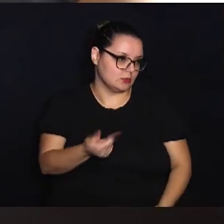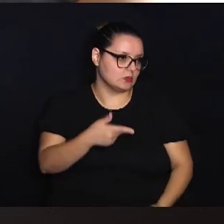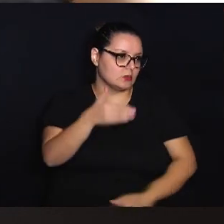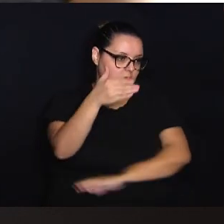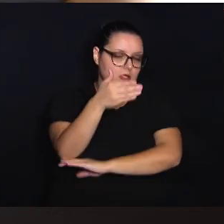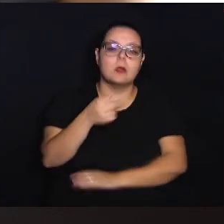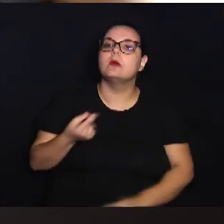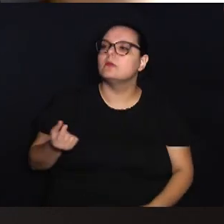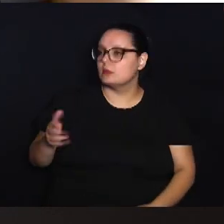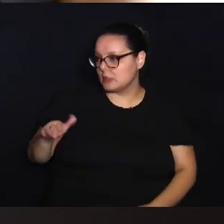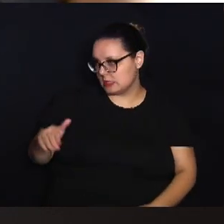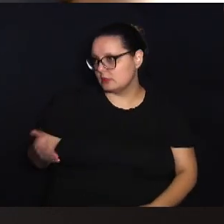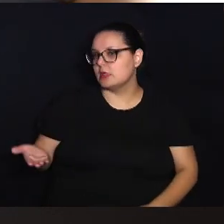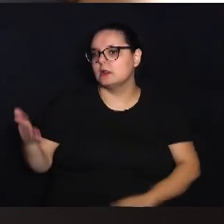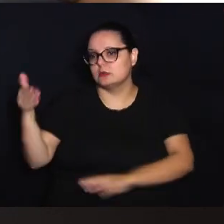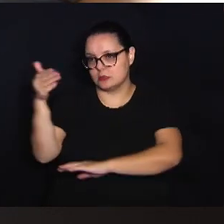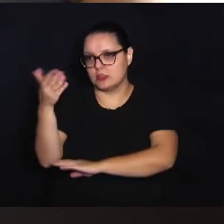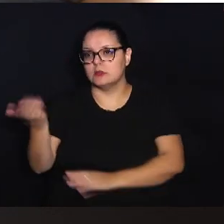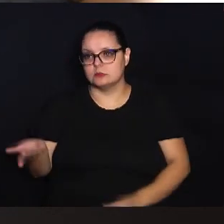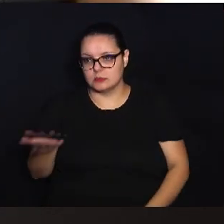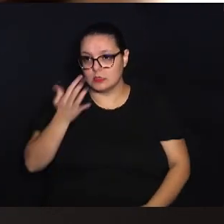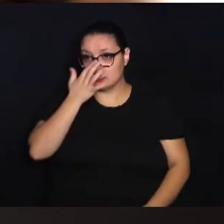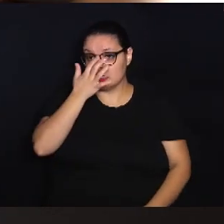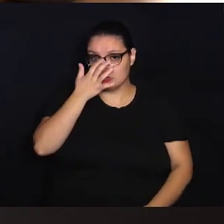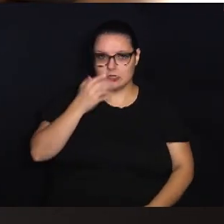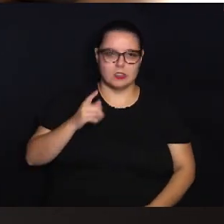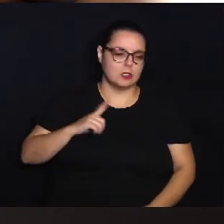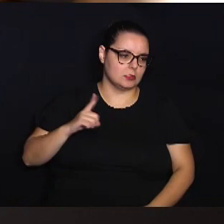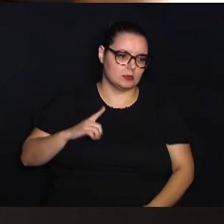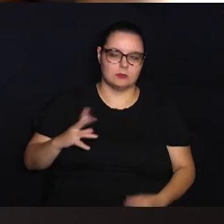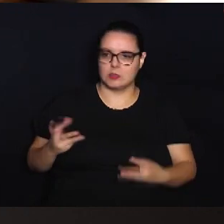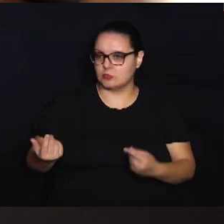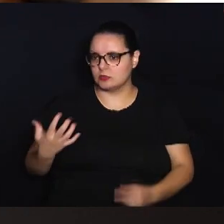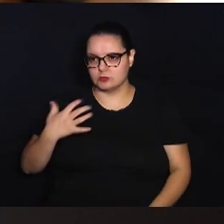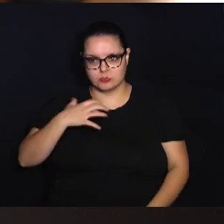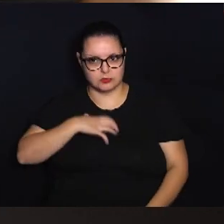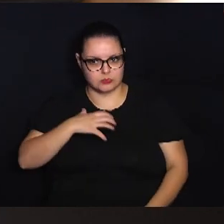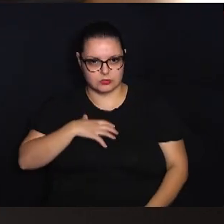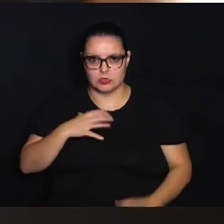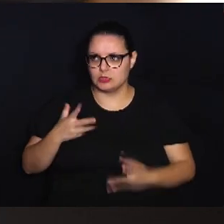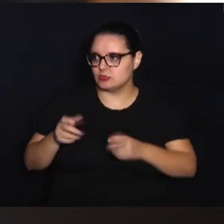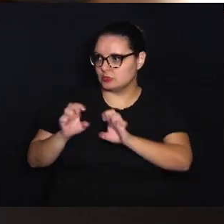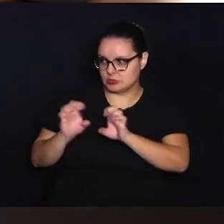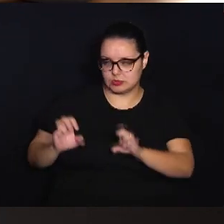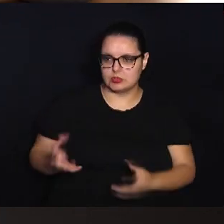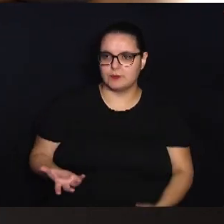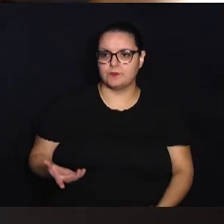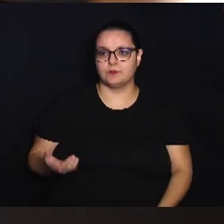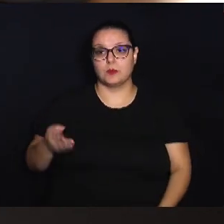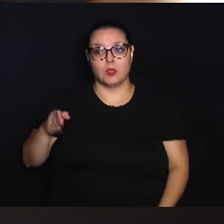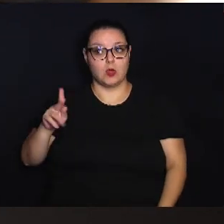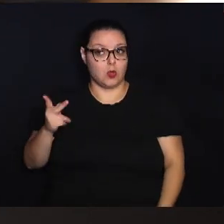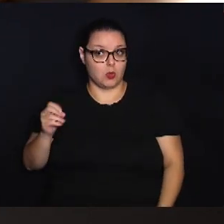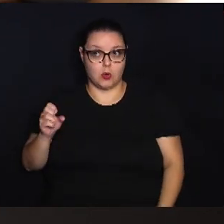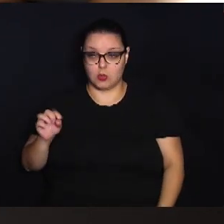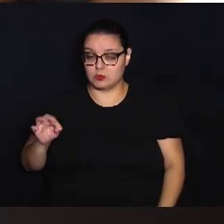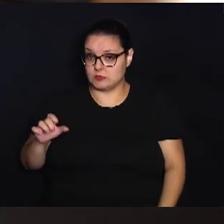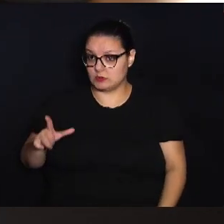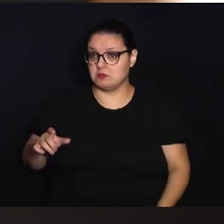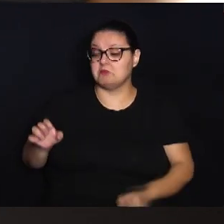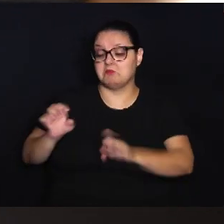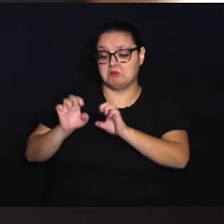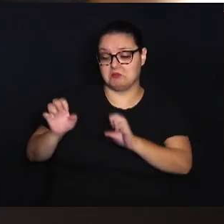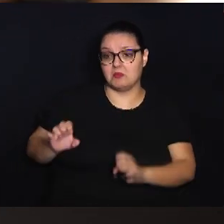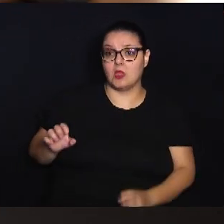barato que um hotel, né? Mais barato que um hotel, né? E daí você também, assim, tem hostels para todos os bolsos. e de todas as estruturas. Então tem hostels assim muito